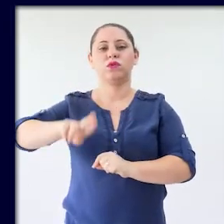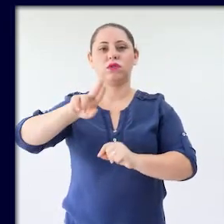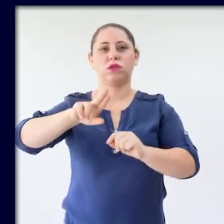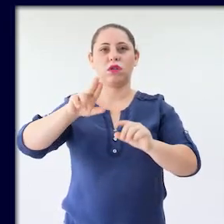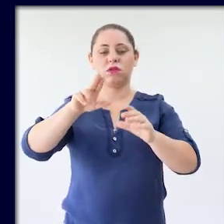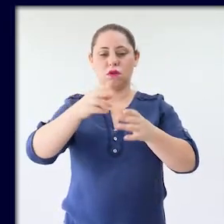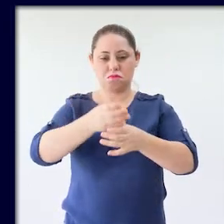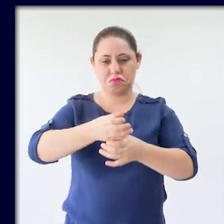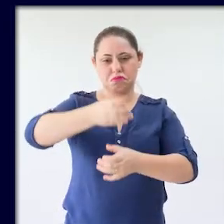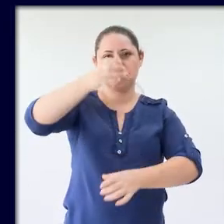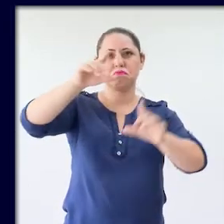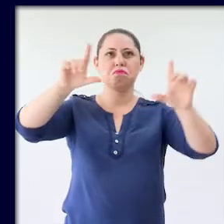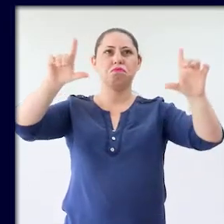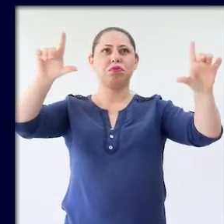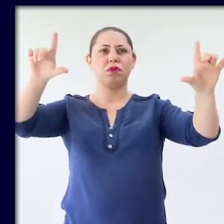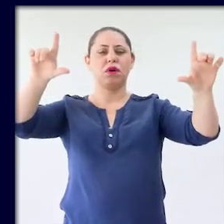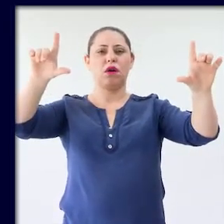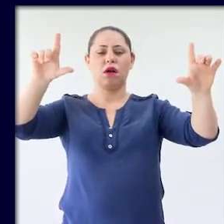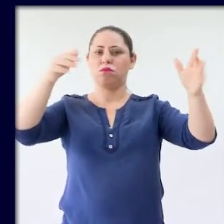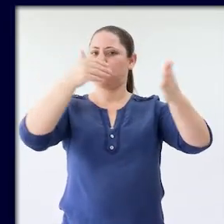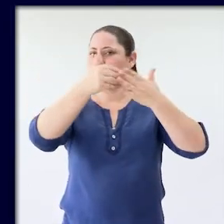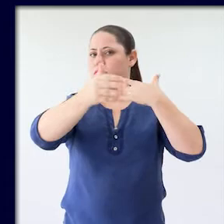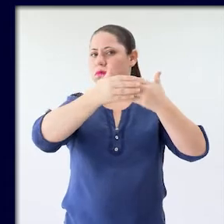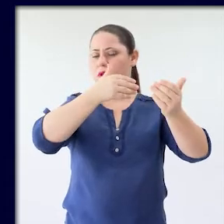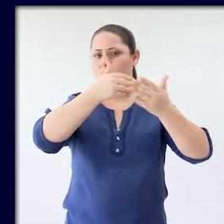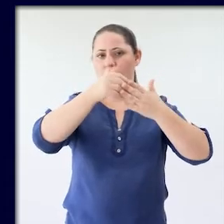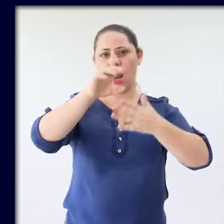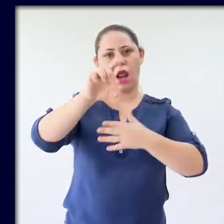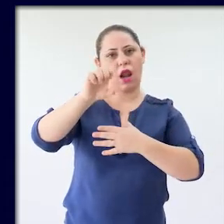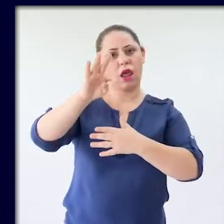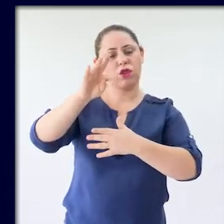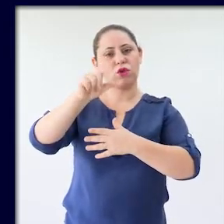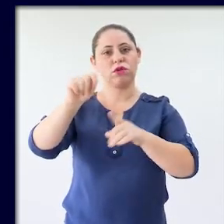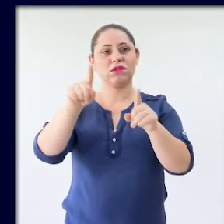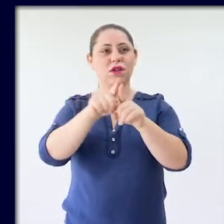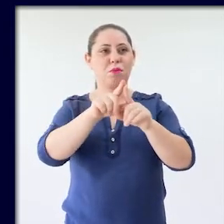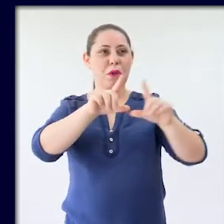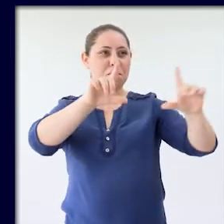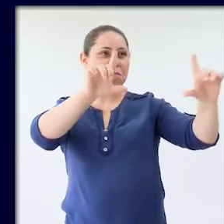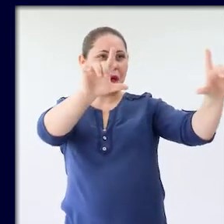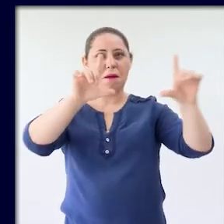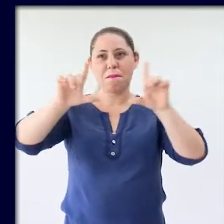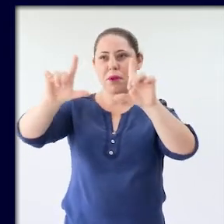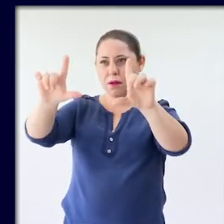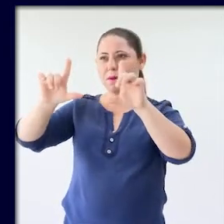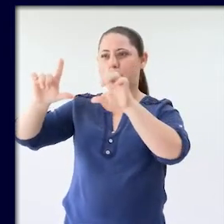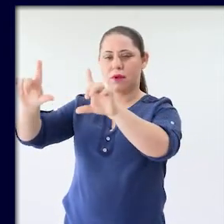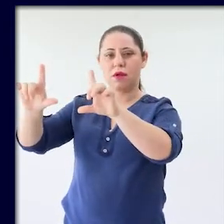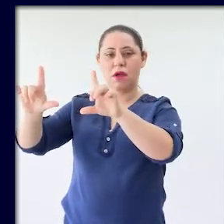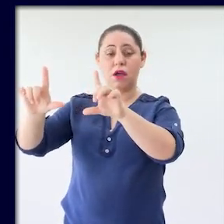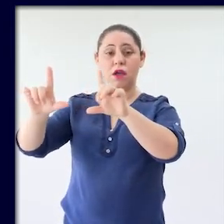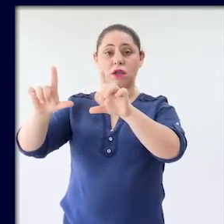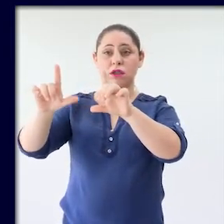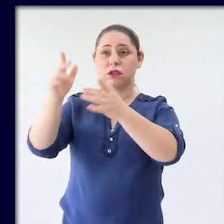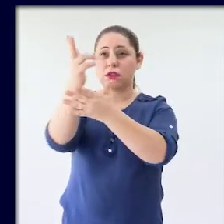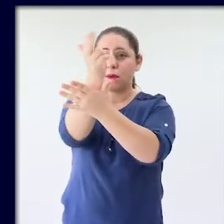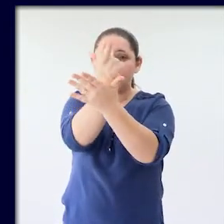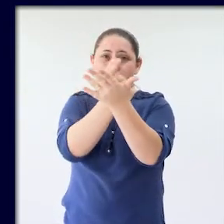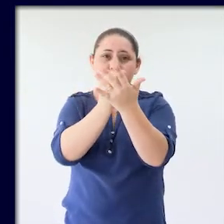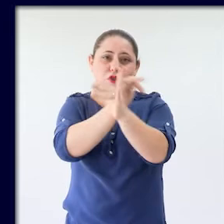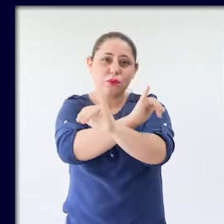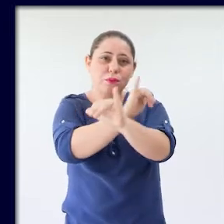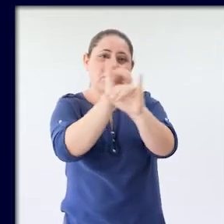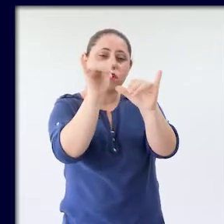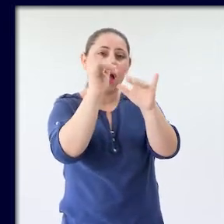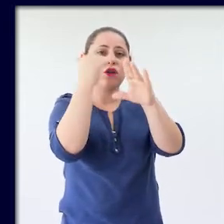de outdoor, seja ele eletrônico ou não, e também essas placas, né, que divulgam